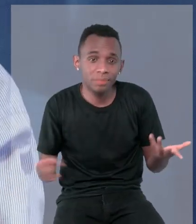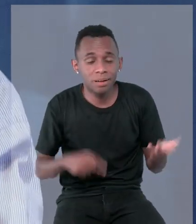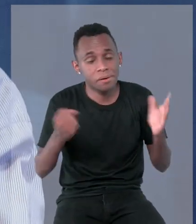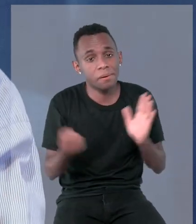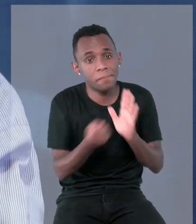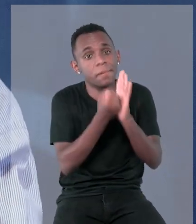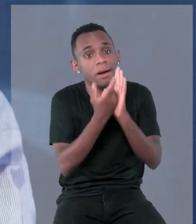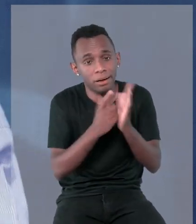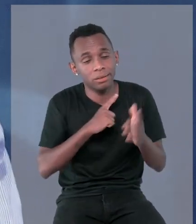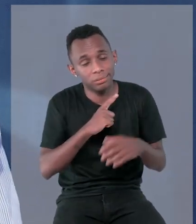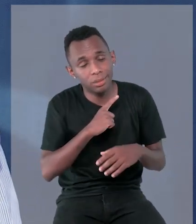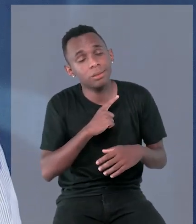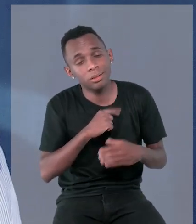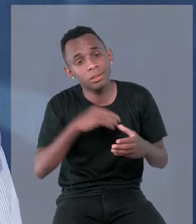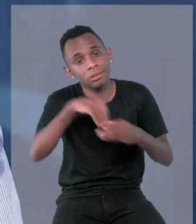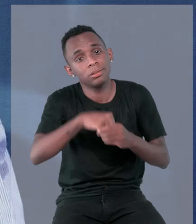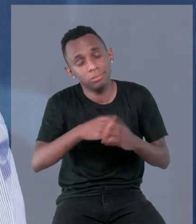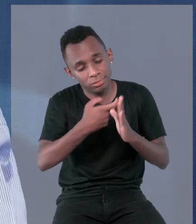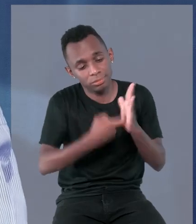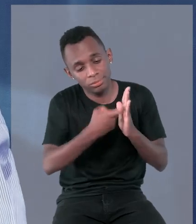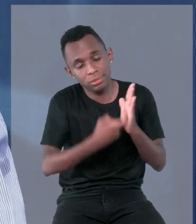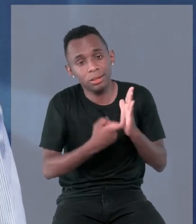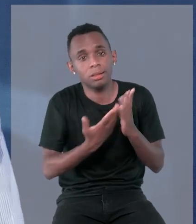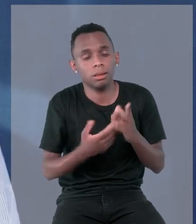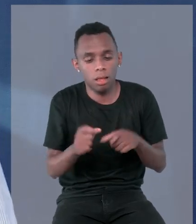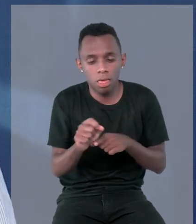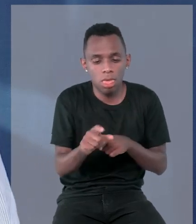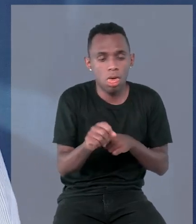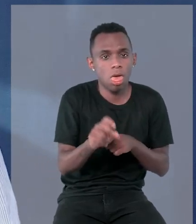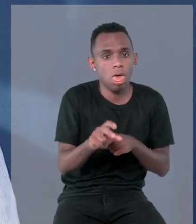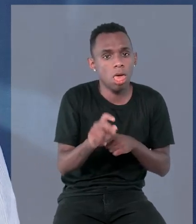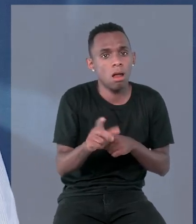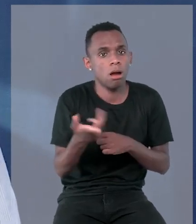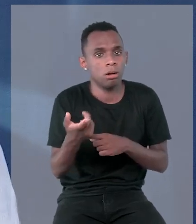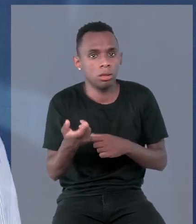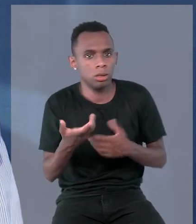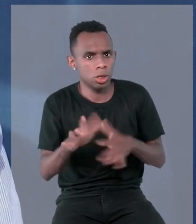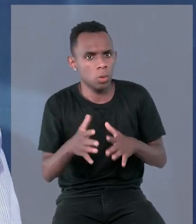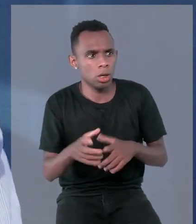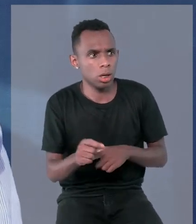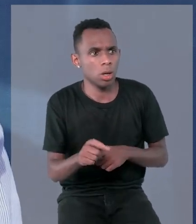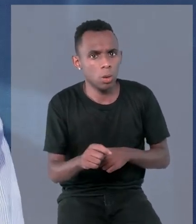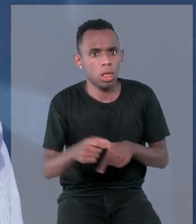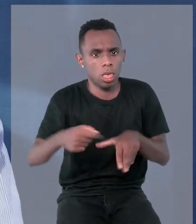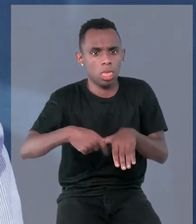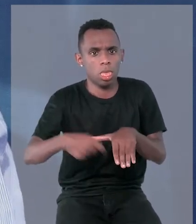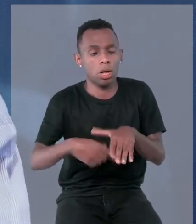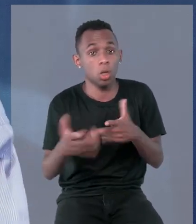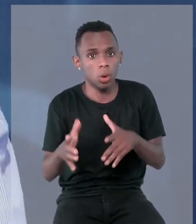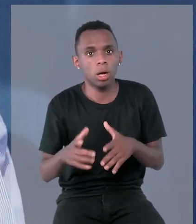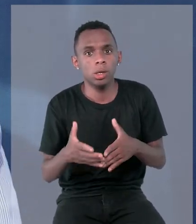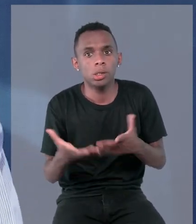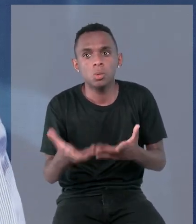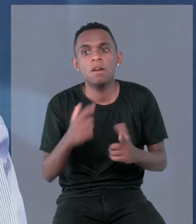até tirar a gota né? O cara vai ejacular, o cara não quer ejacular dentro dela, o cara não quer ter filho,